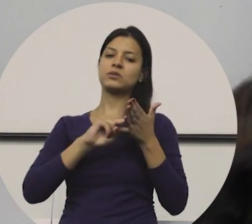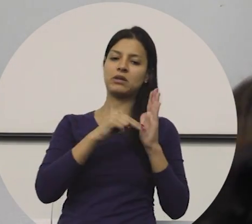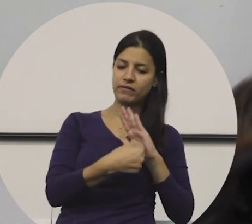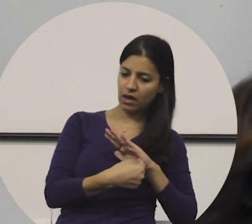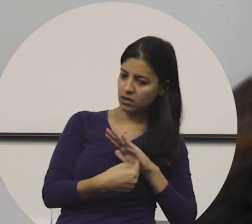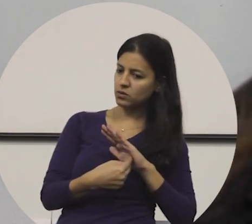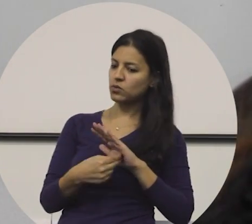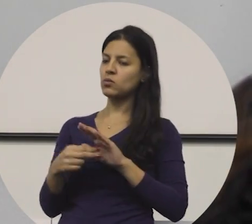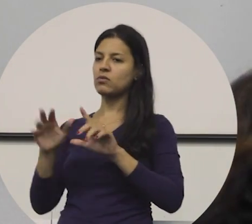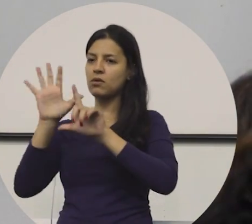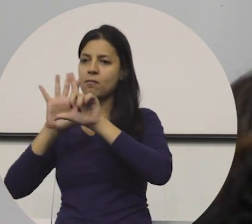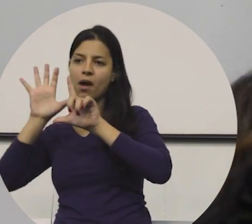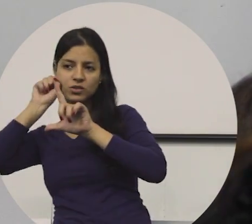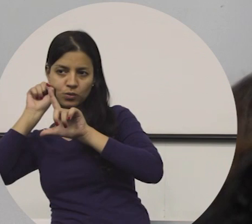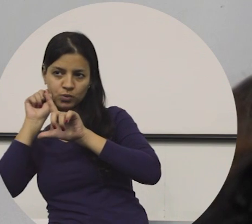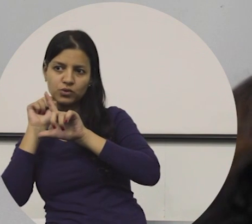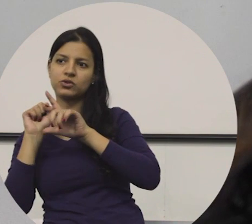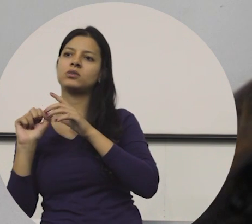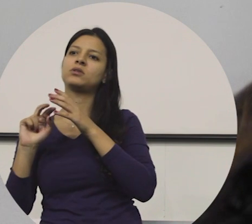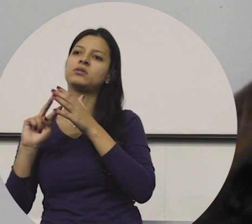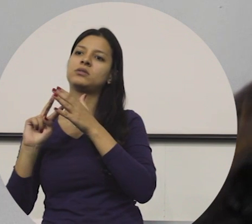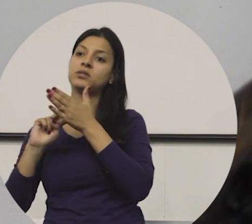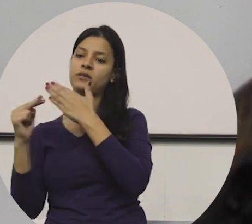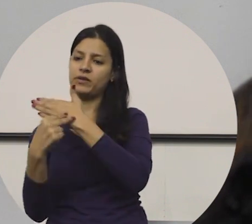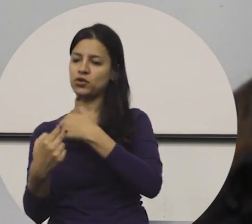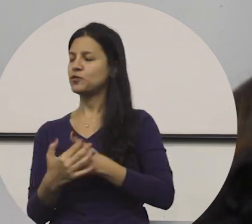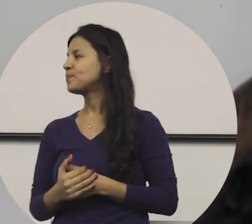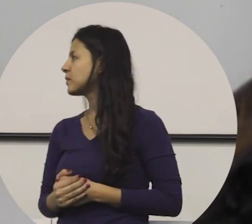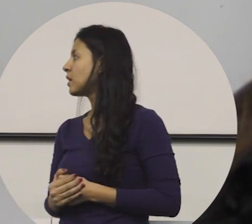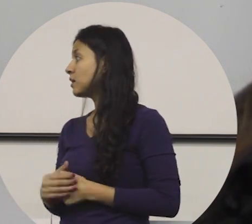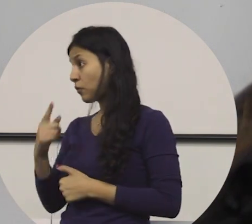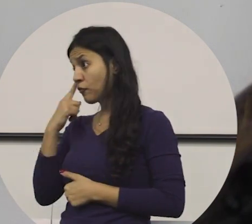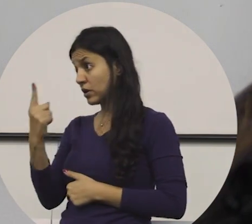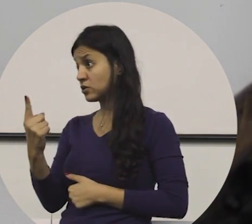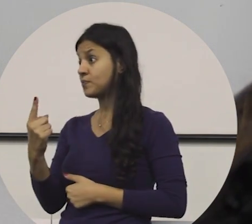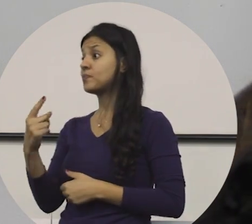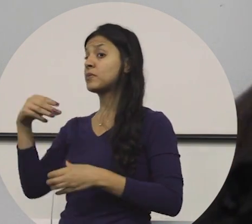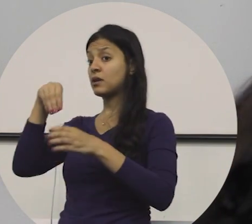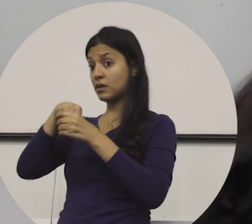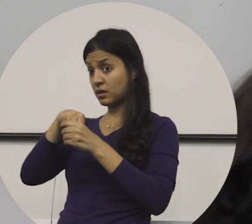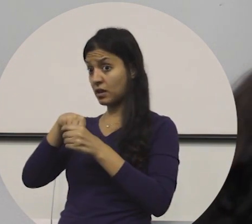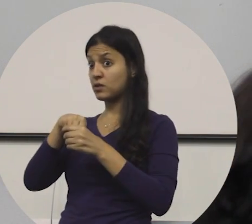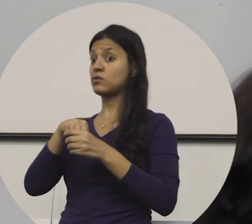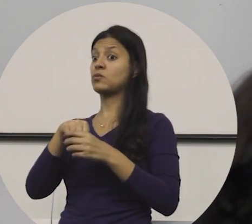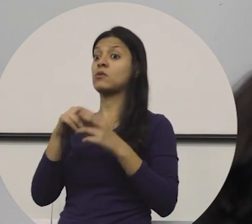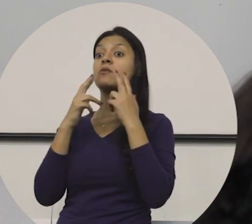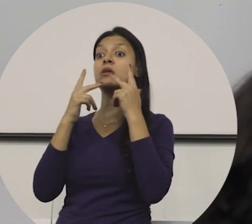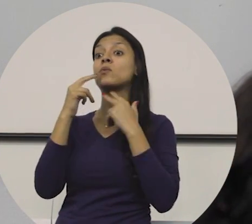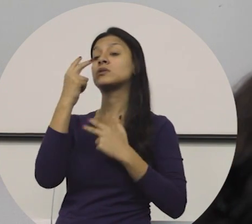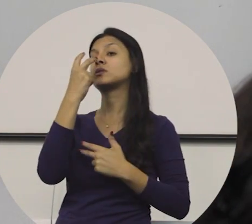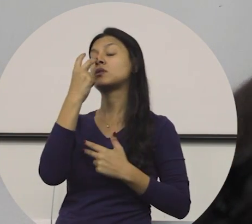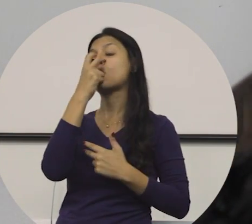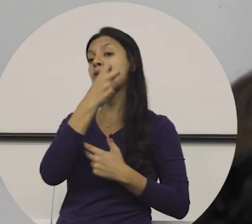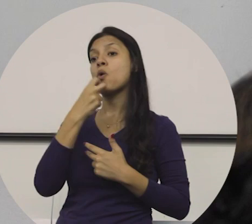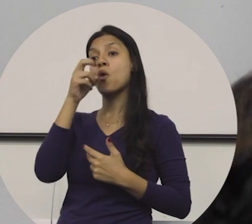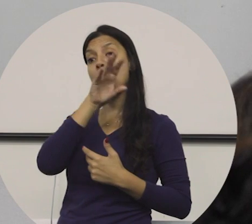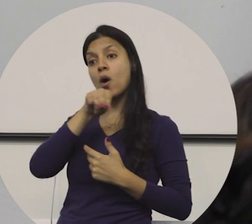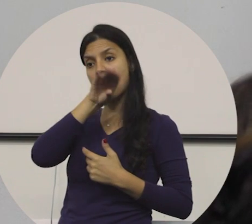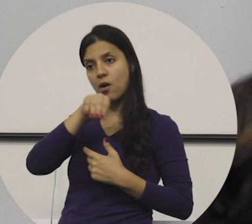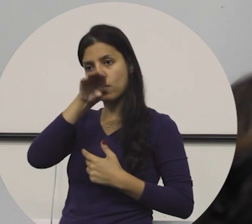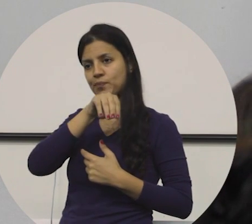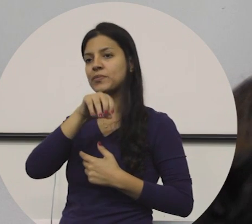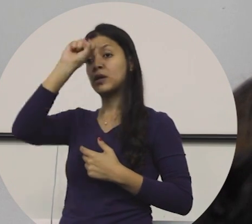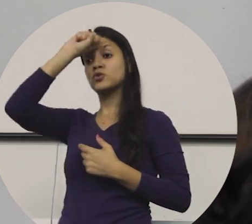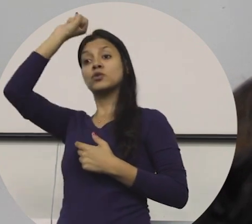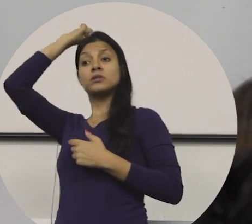Vai falar sobre nas línguas orais. Olha só, já um conceito sociliano que é importante quando a gente vai